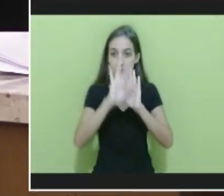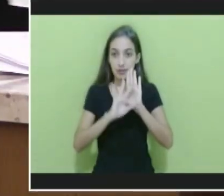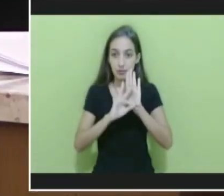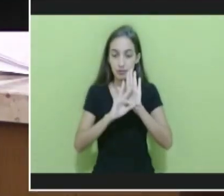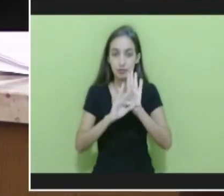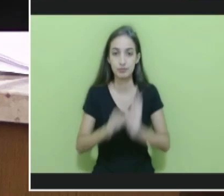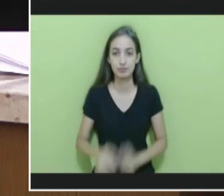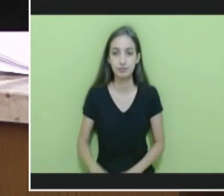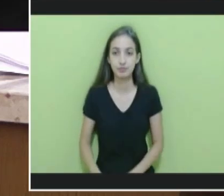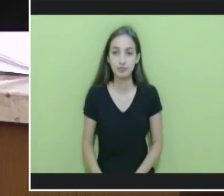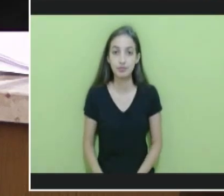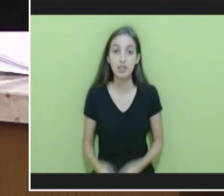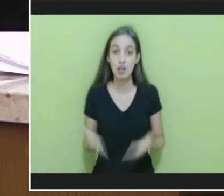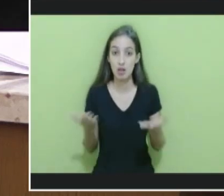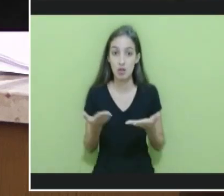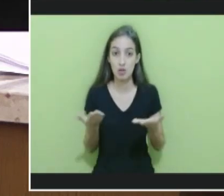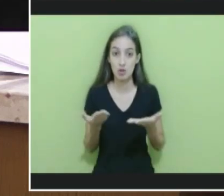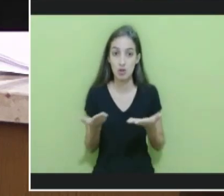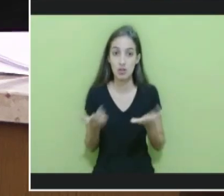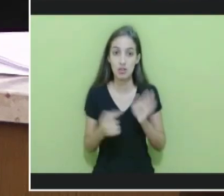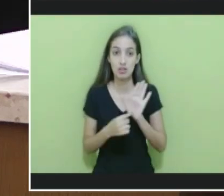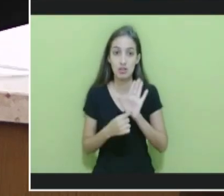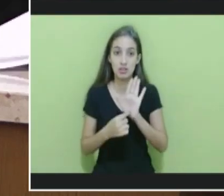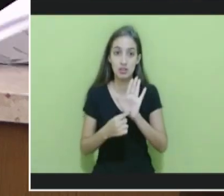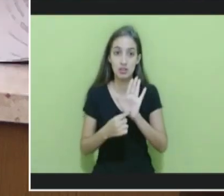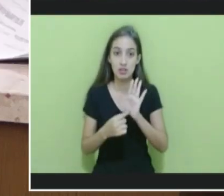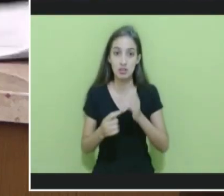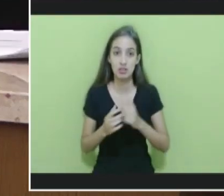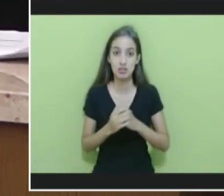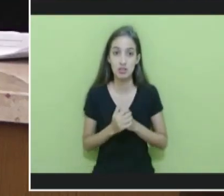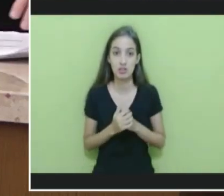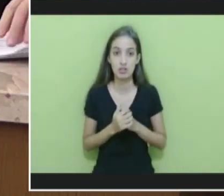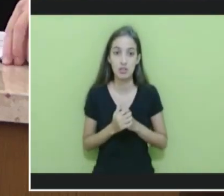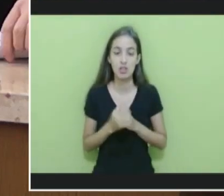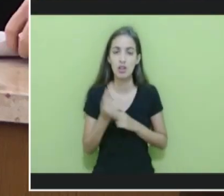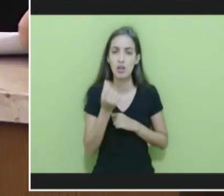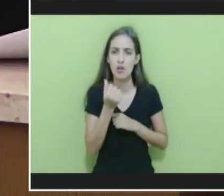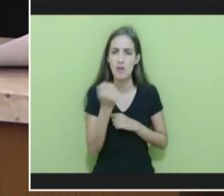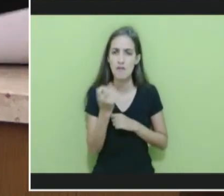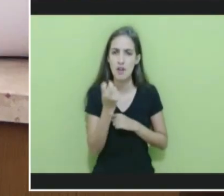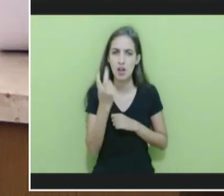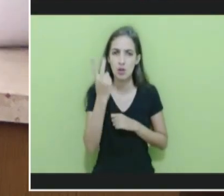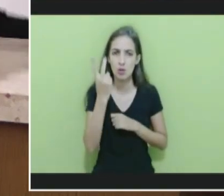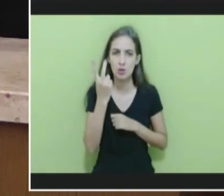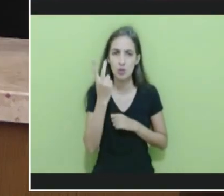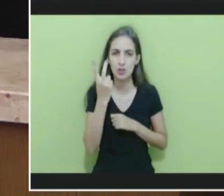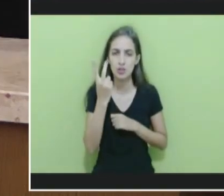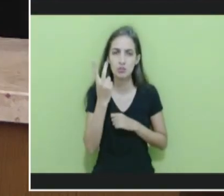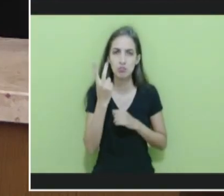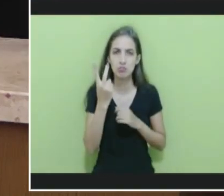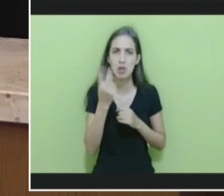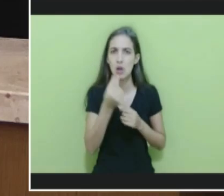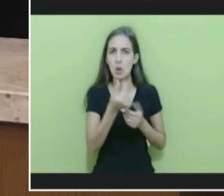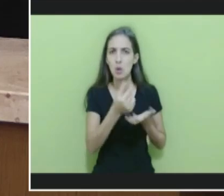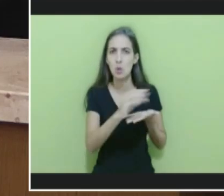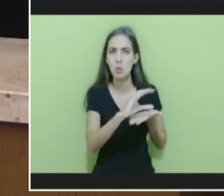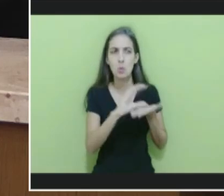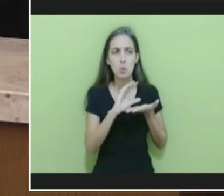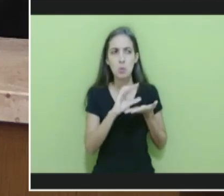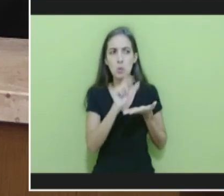eu passo a apresentar alguns valores da onde se originam esses recursos,